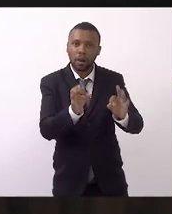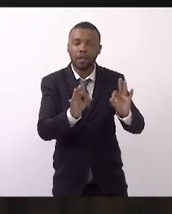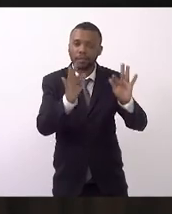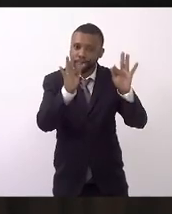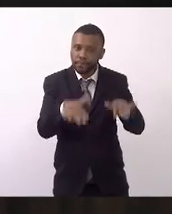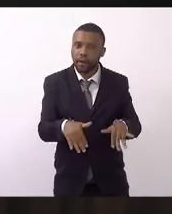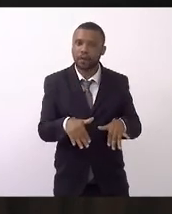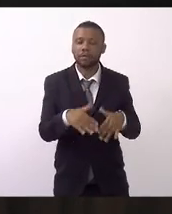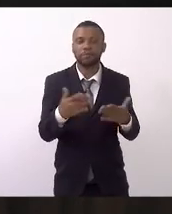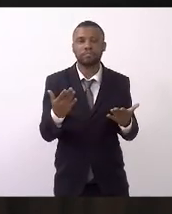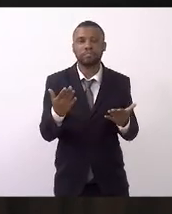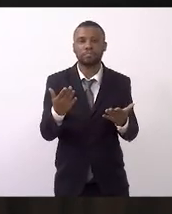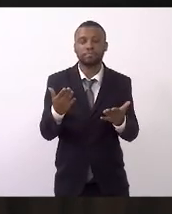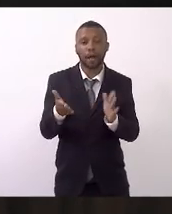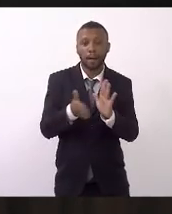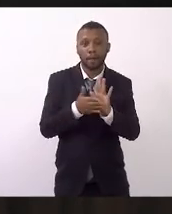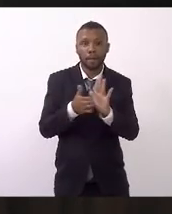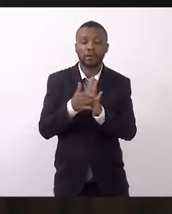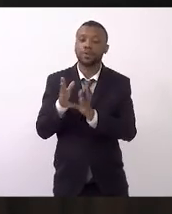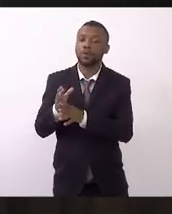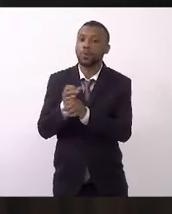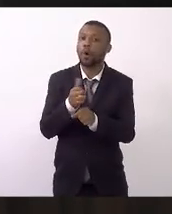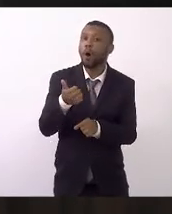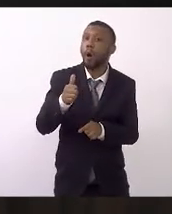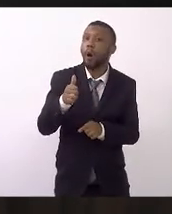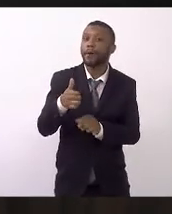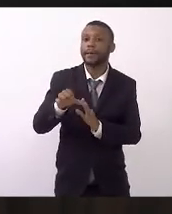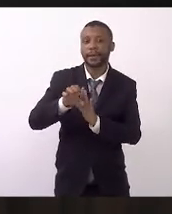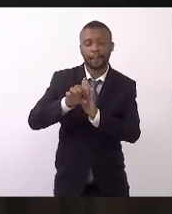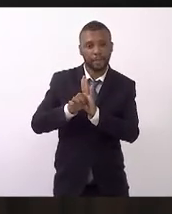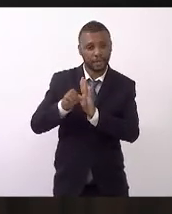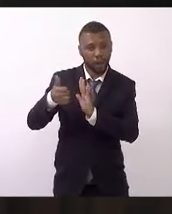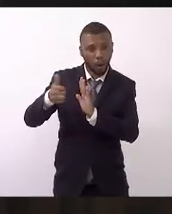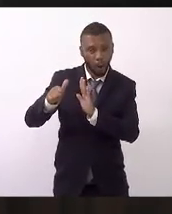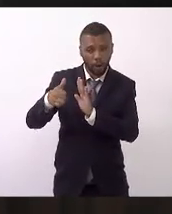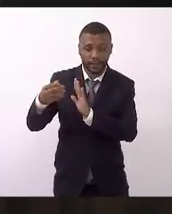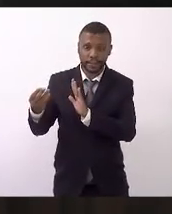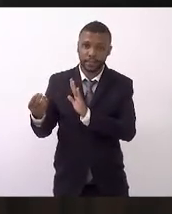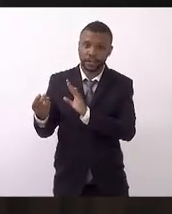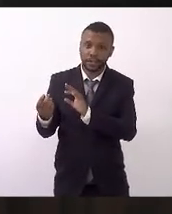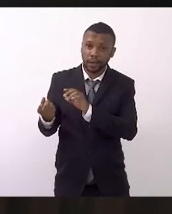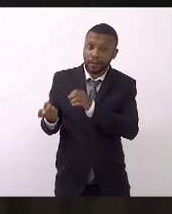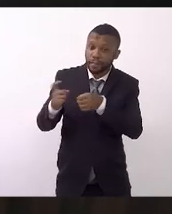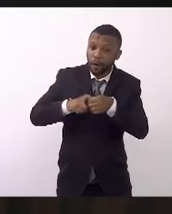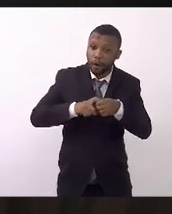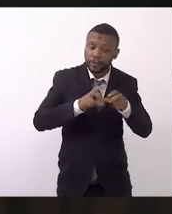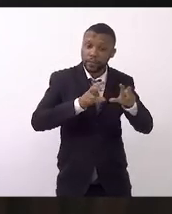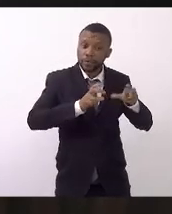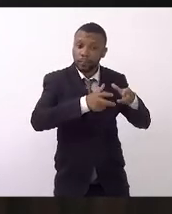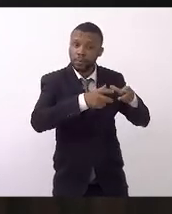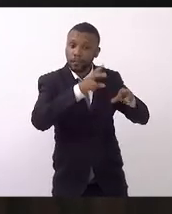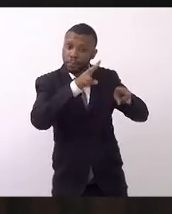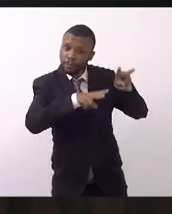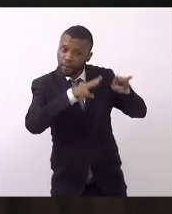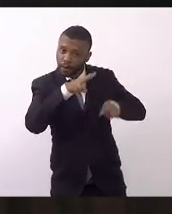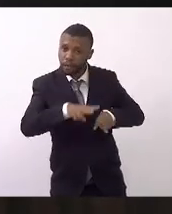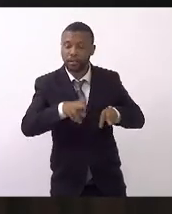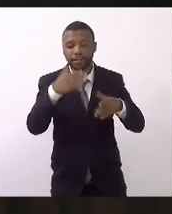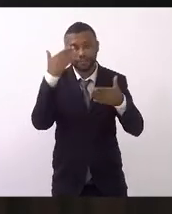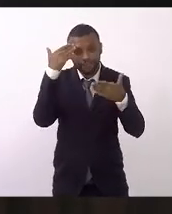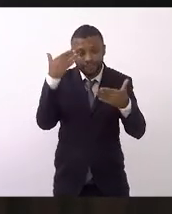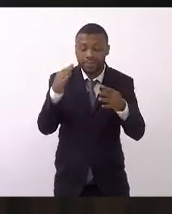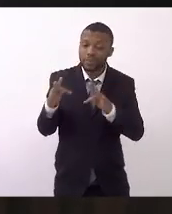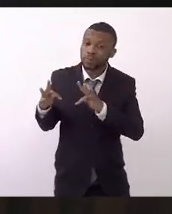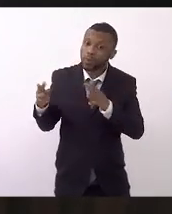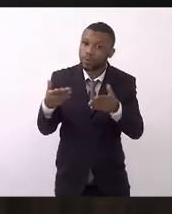a discussão, a presente proposta recebeu 11 emendas e retorna às comissões, já desde antemão, agradecendo a todos os